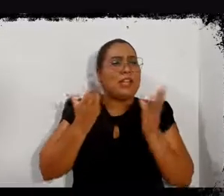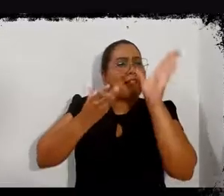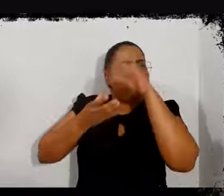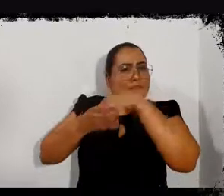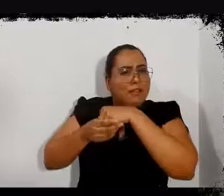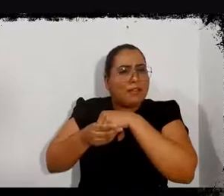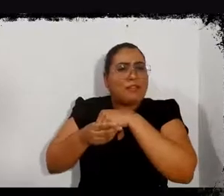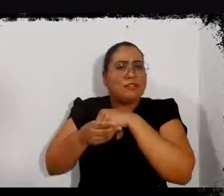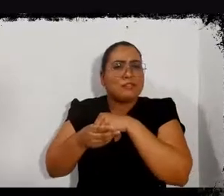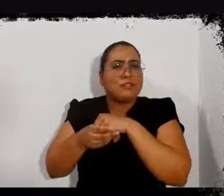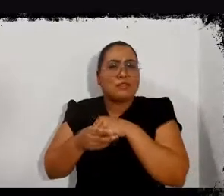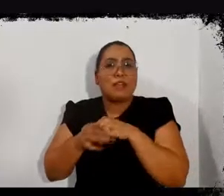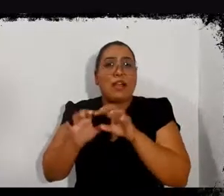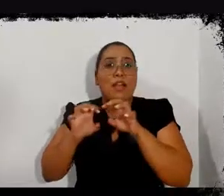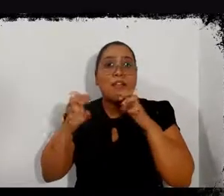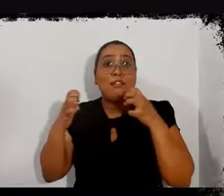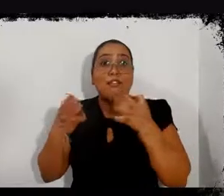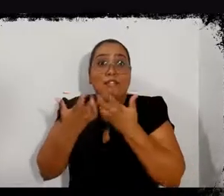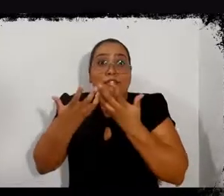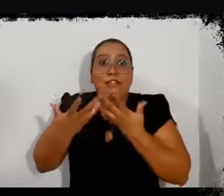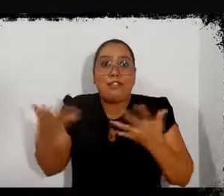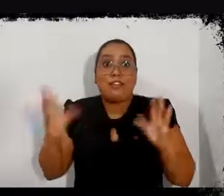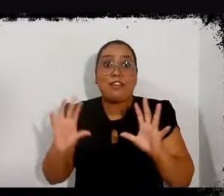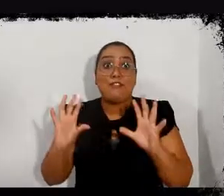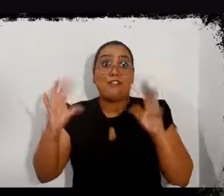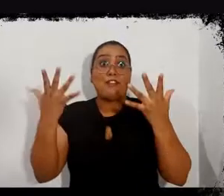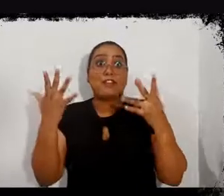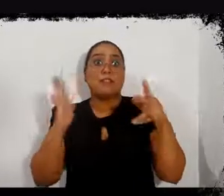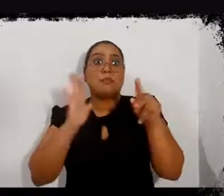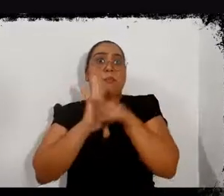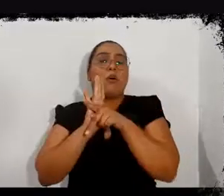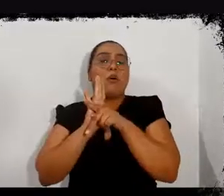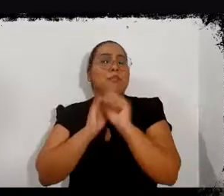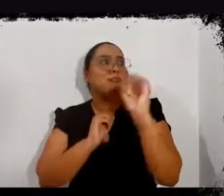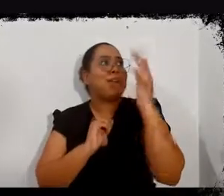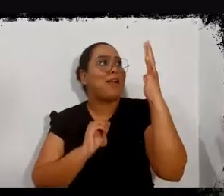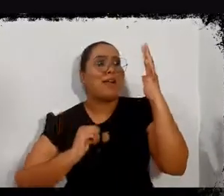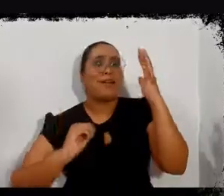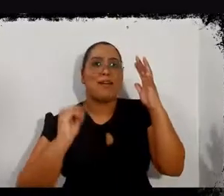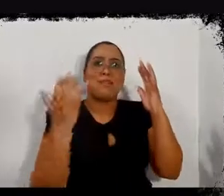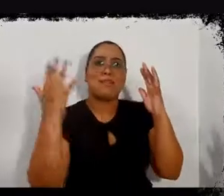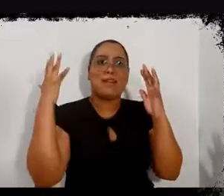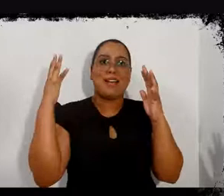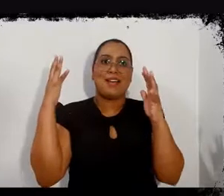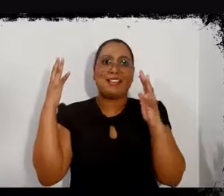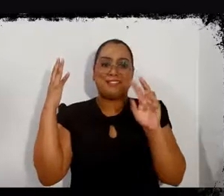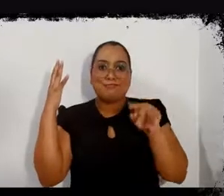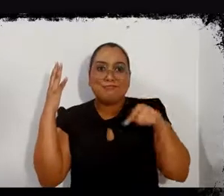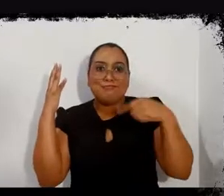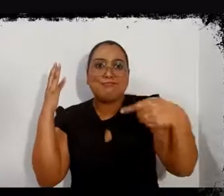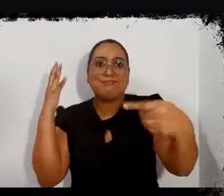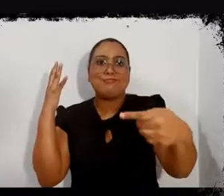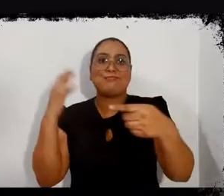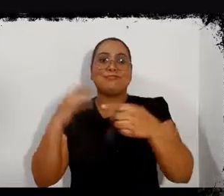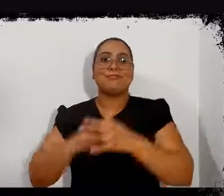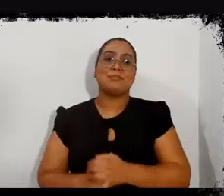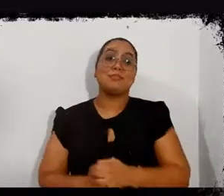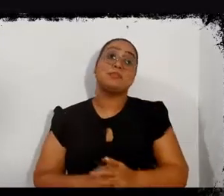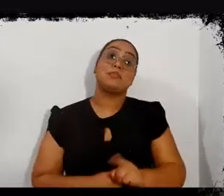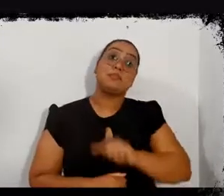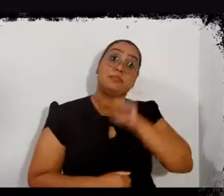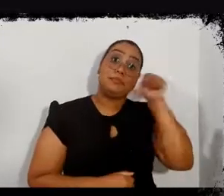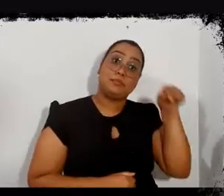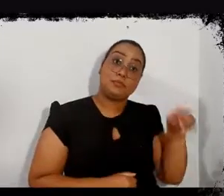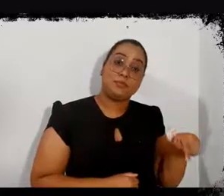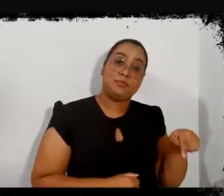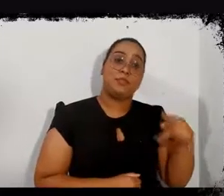de Asno e Chapeuzinho Vermelho guardariam vestígios de antigos